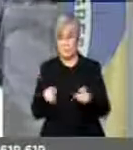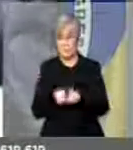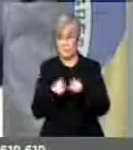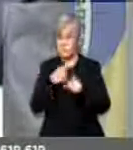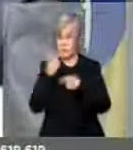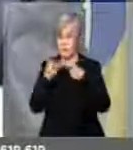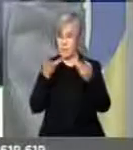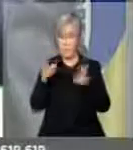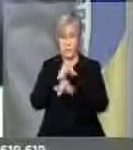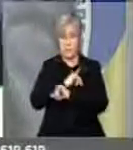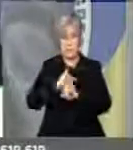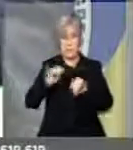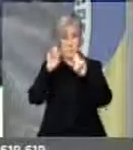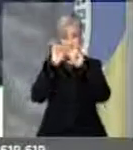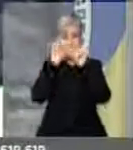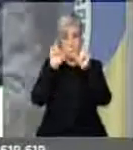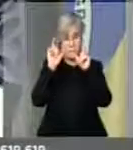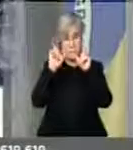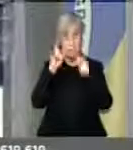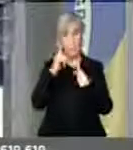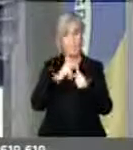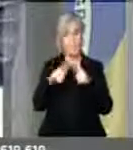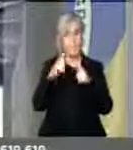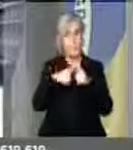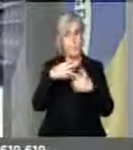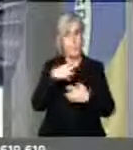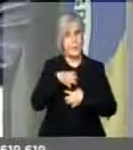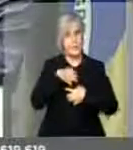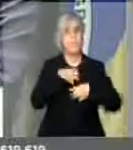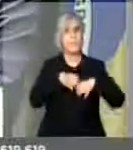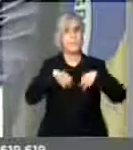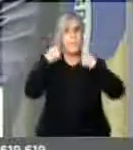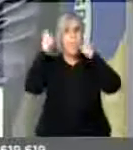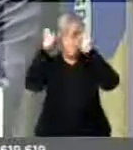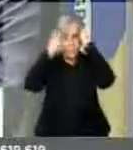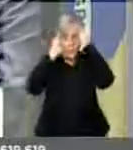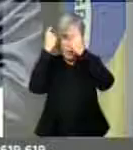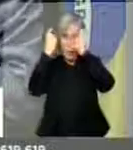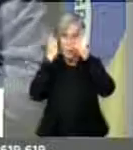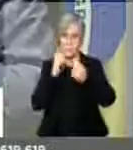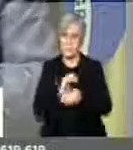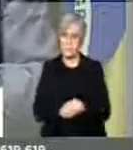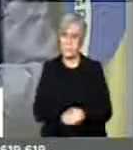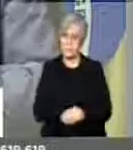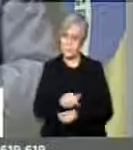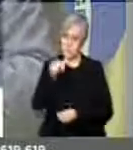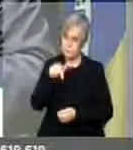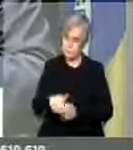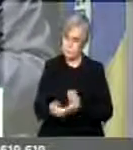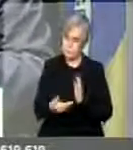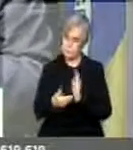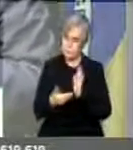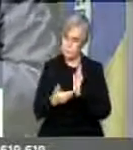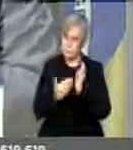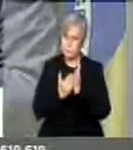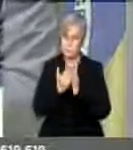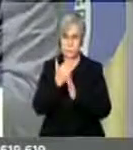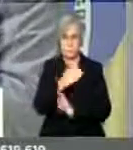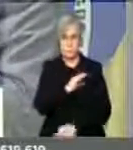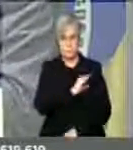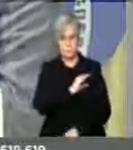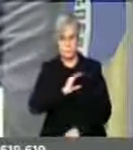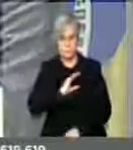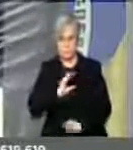chamar a atenção de um problema que me preocupa muito. Essa casa, através de uma comissão